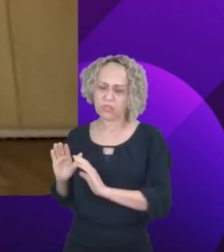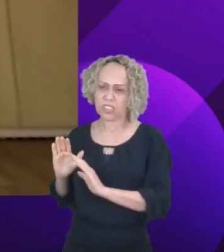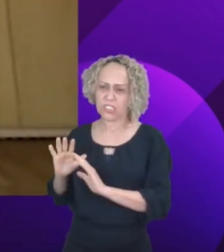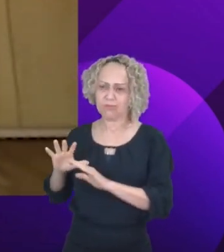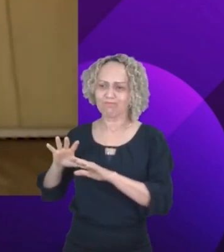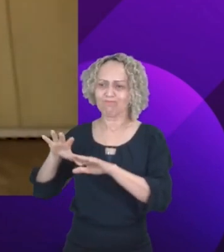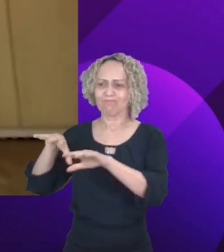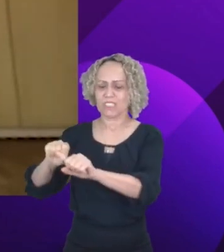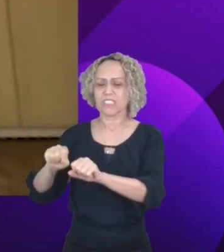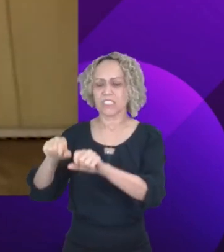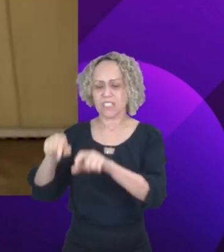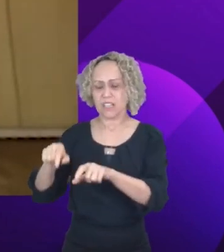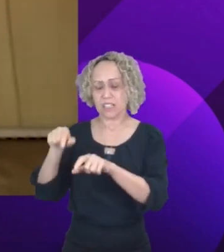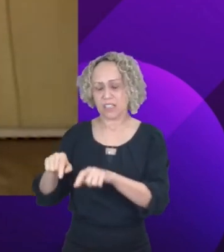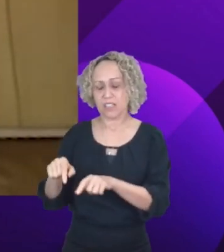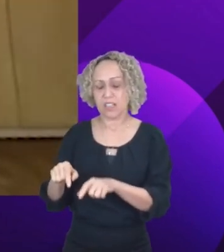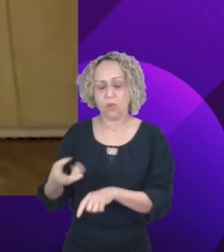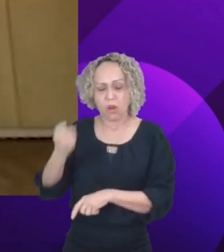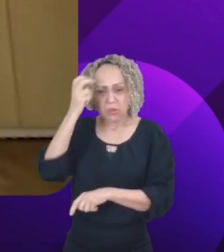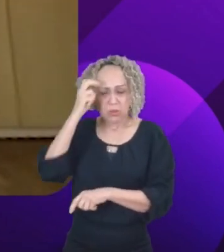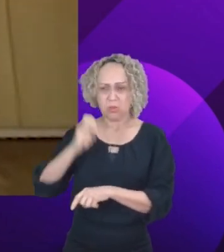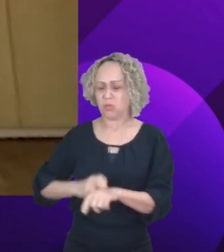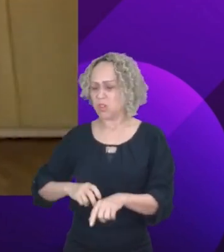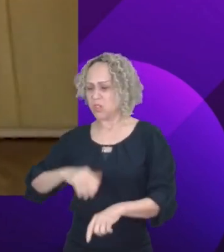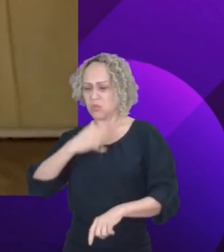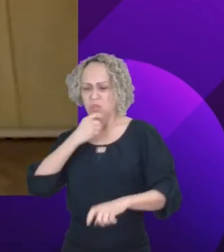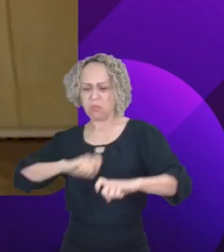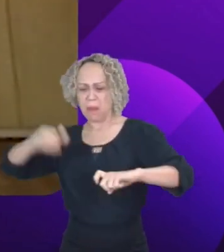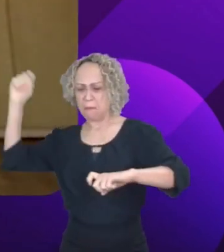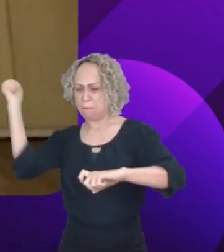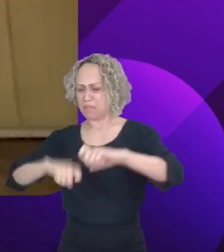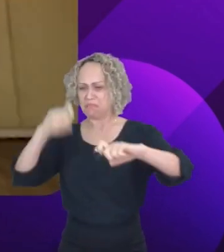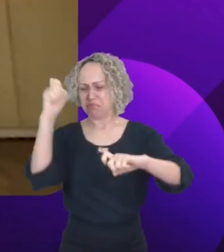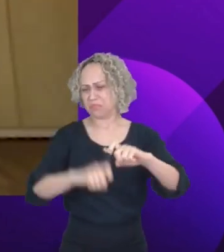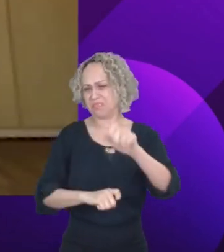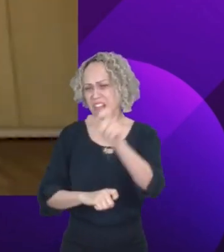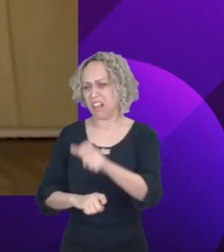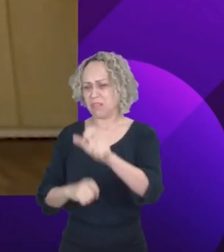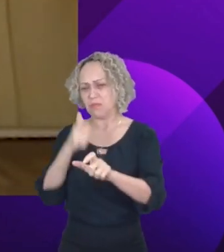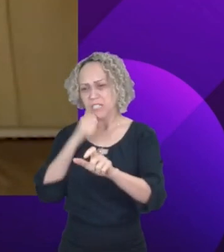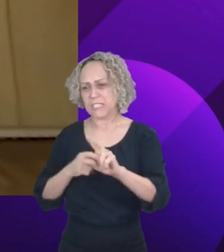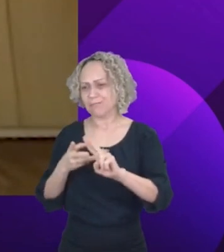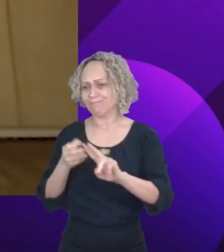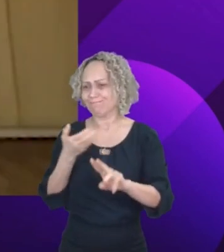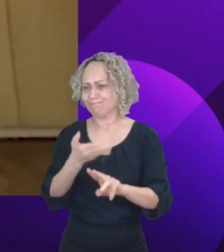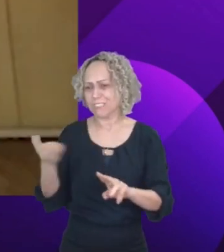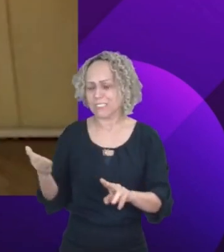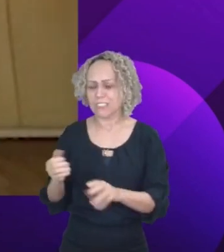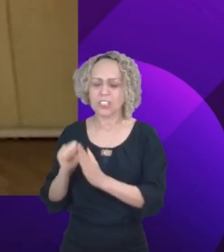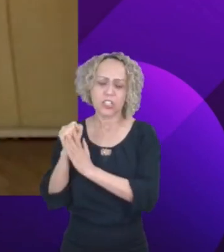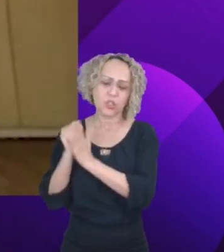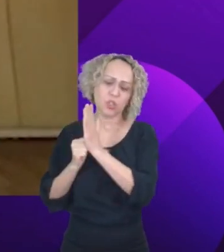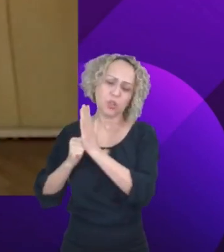dito de uma cultura de estupro mesmo em relação ao corpo das mulheres indígenas, e que ao longo dos últimos séculos foi